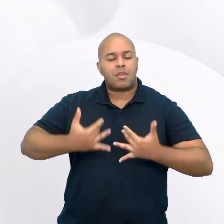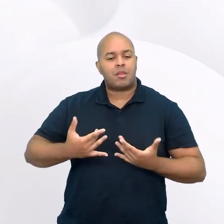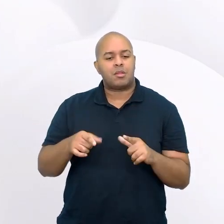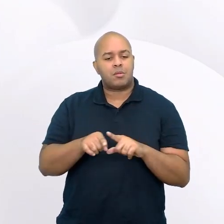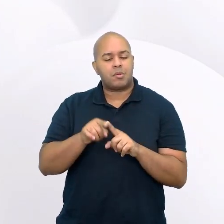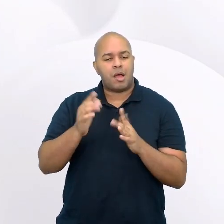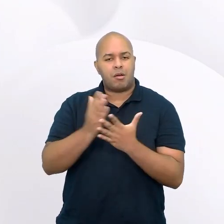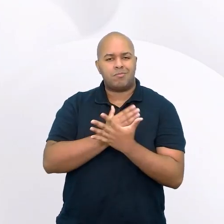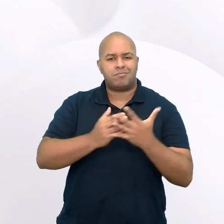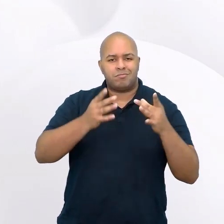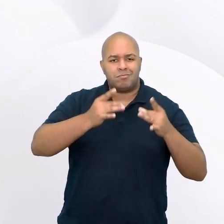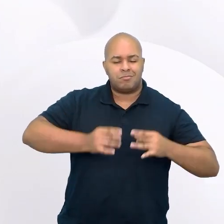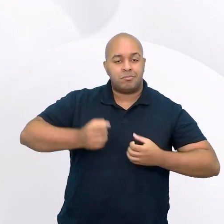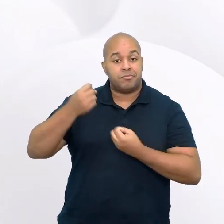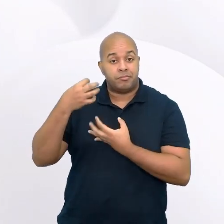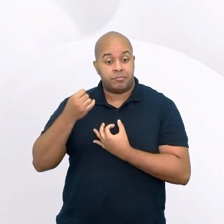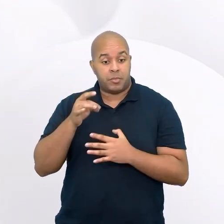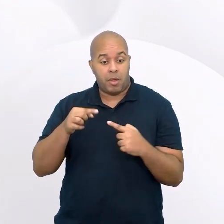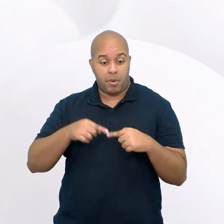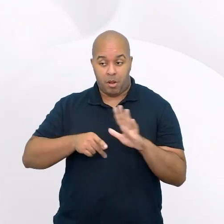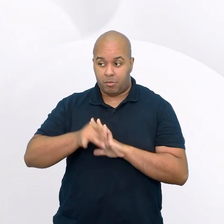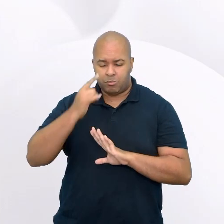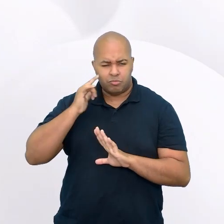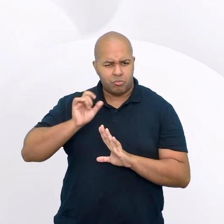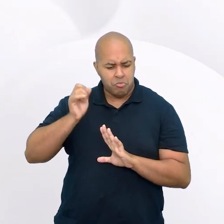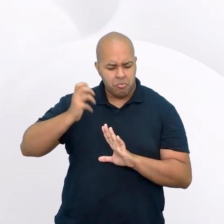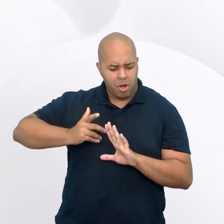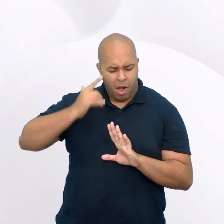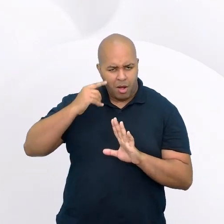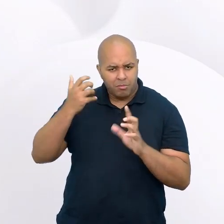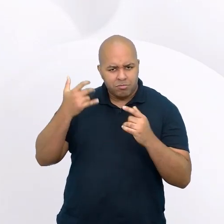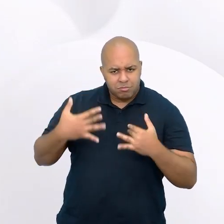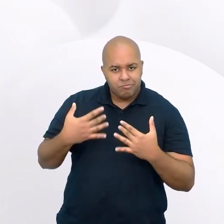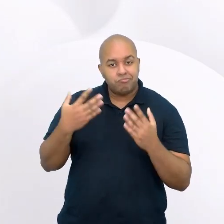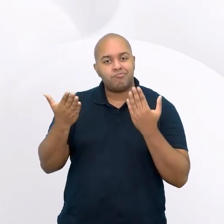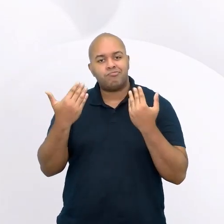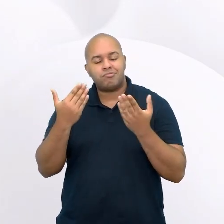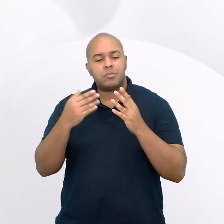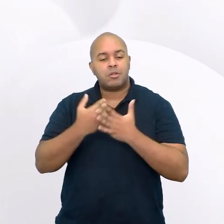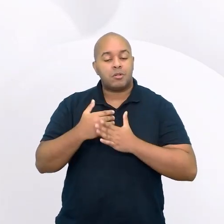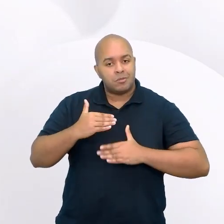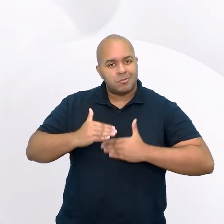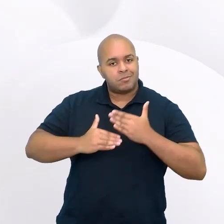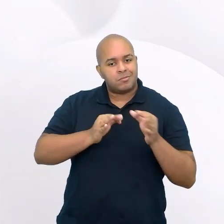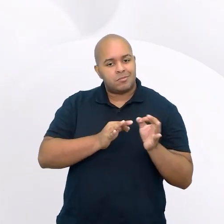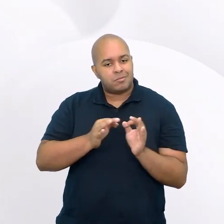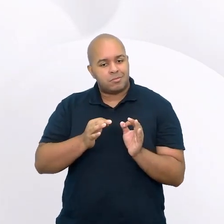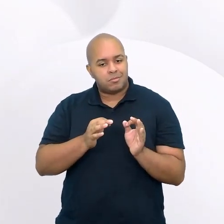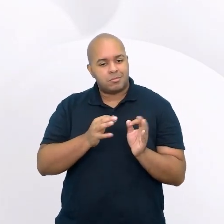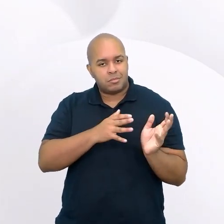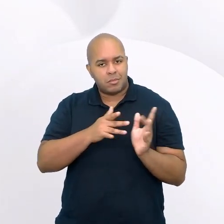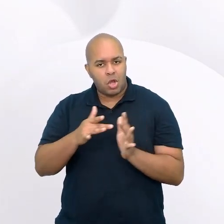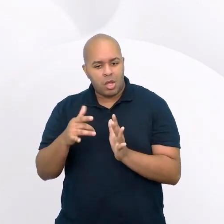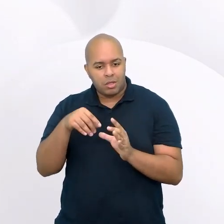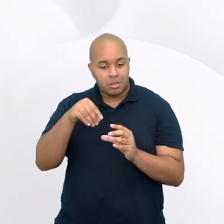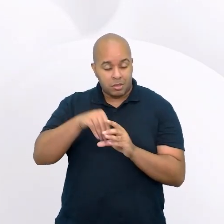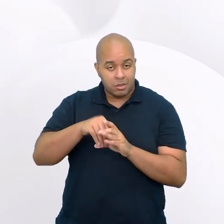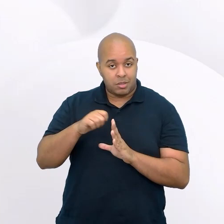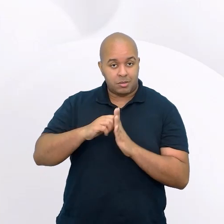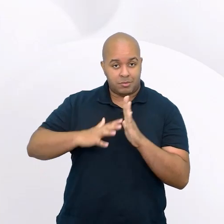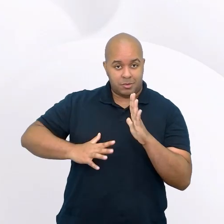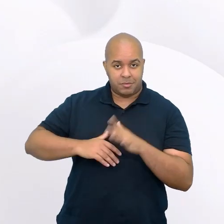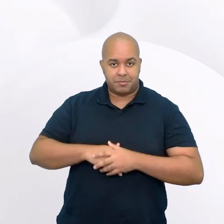detalhes e informações sobre o que vai ser abordado sobre o que está sendo desenvolvido nesse componente nessa